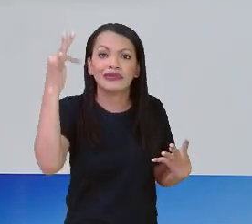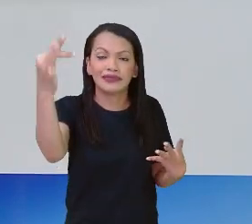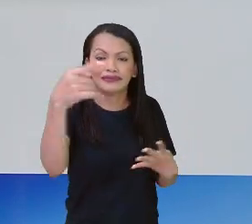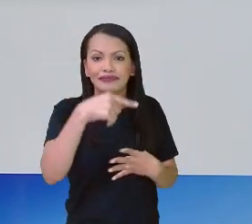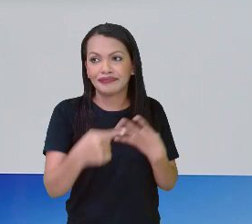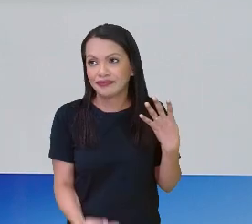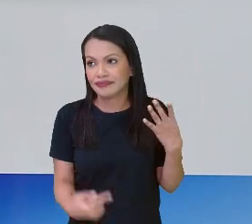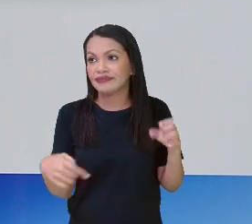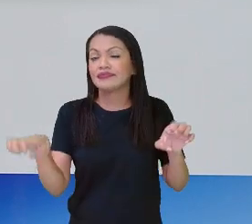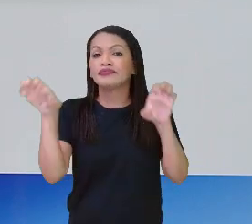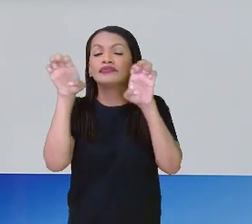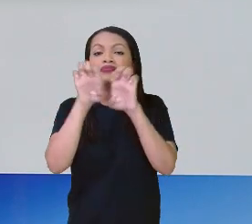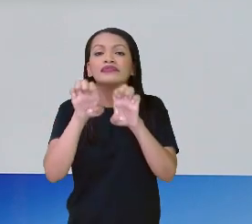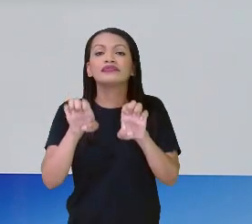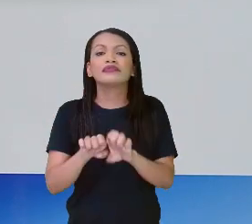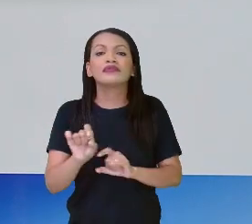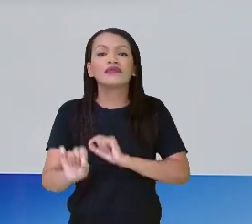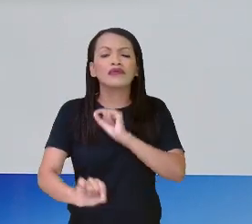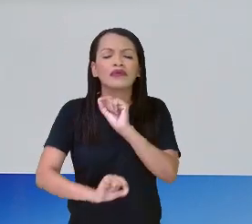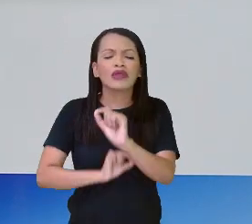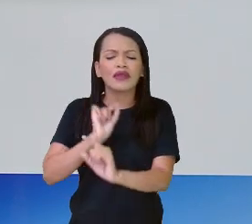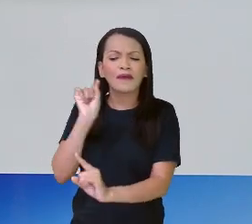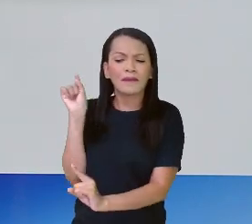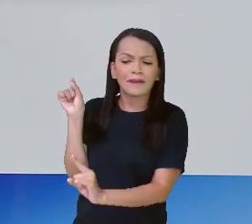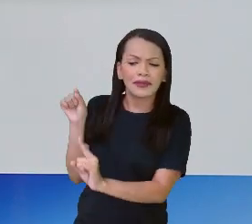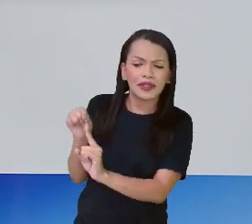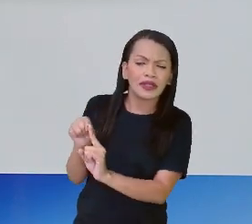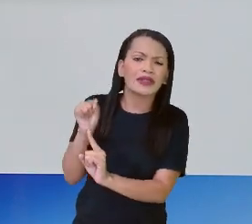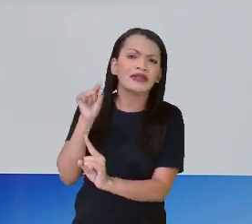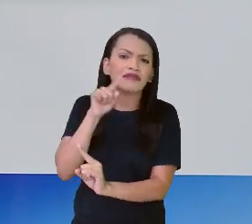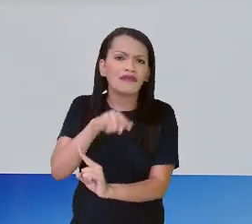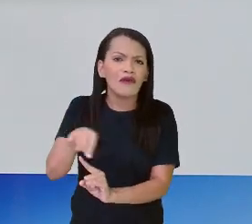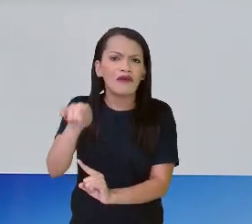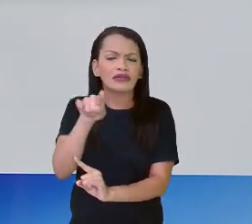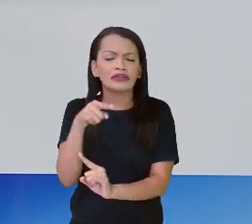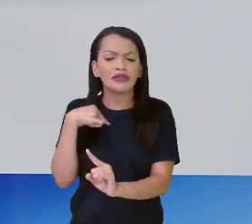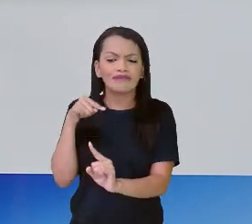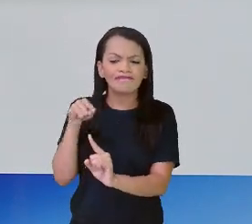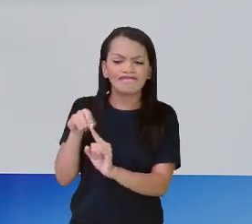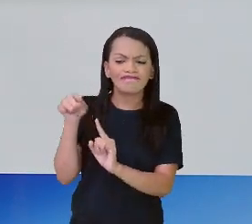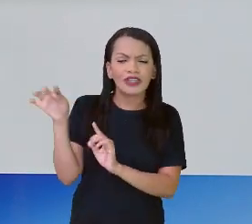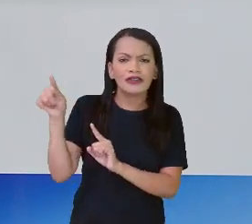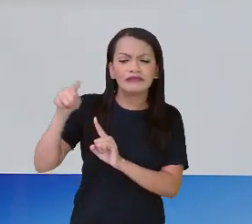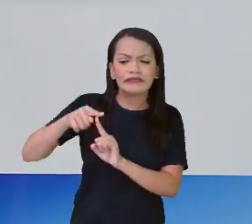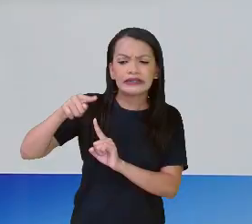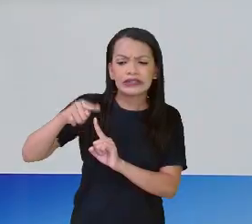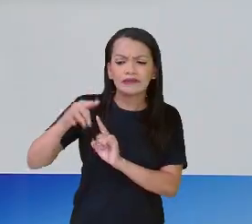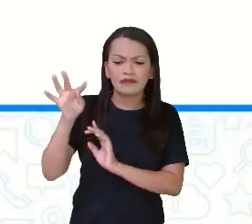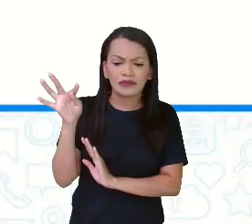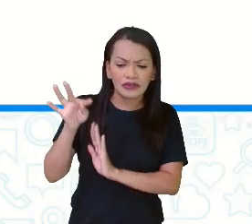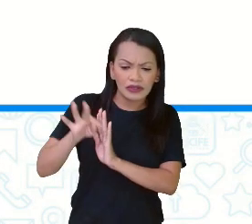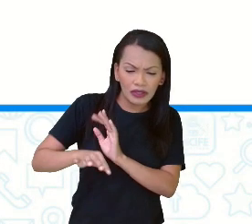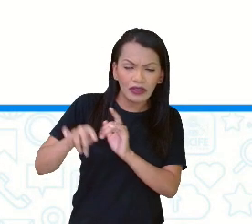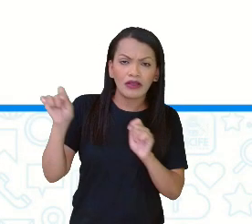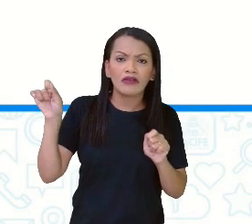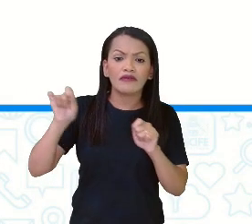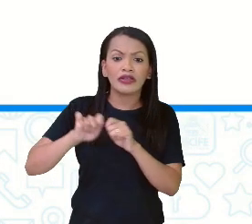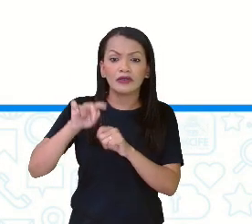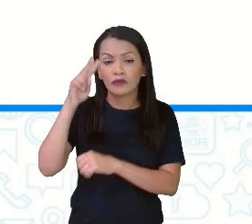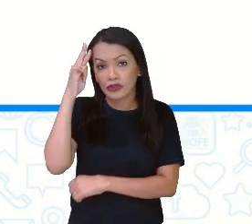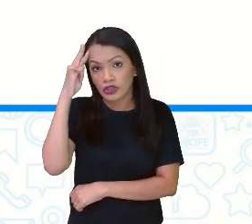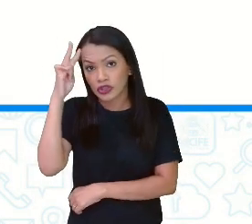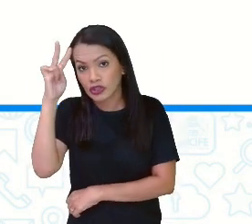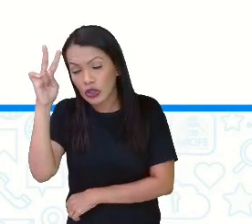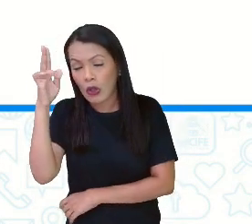A estrutura do conto, ela é fechada e objetiva, na medida em que esse tipo de texto é formado por apenas uma história e um